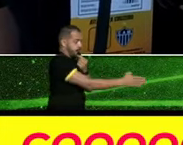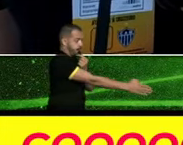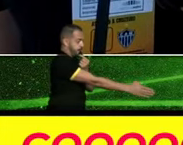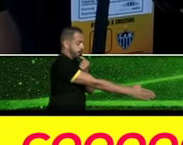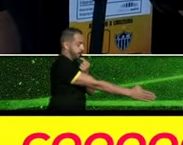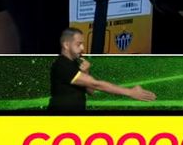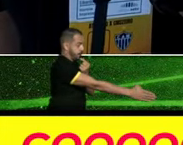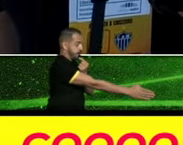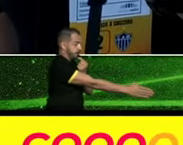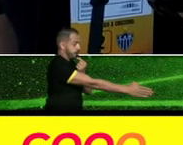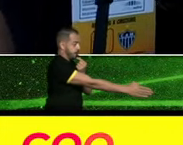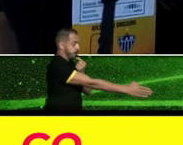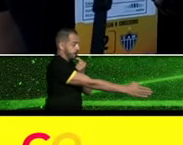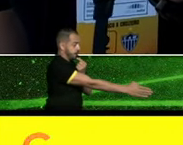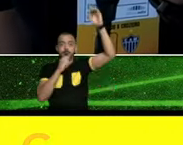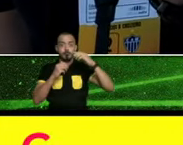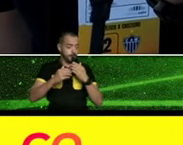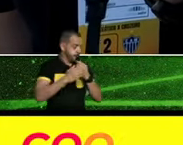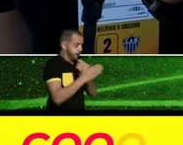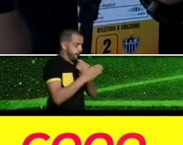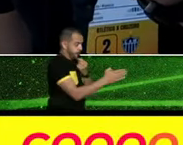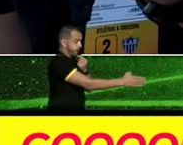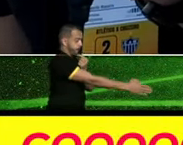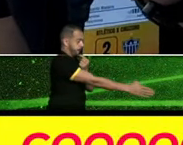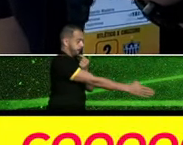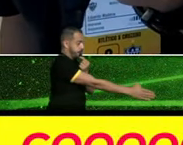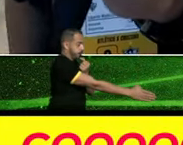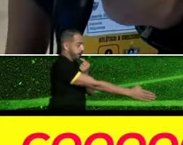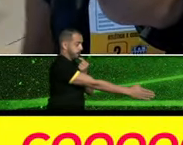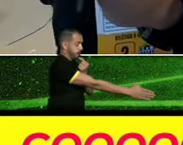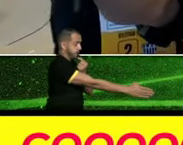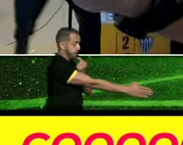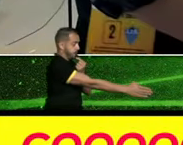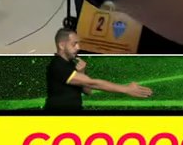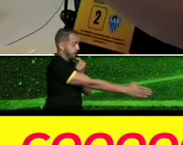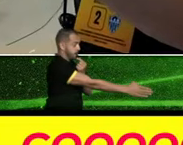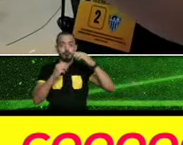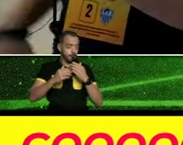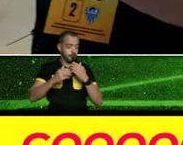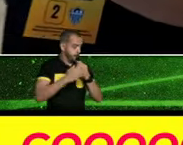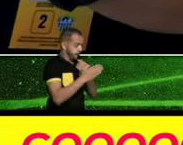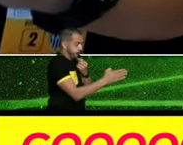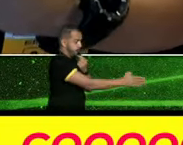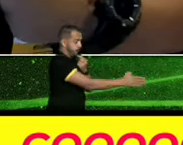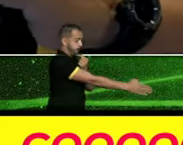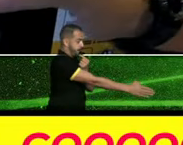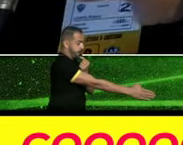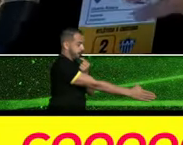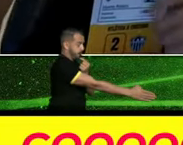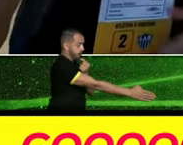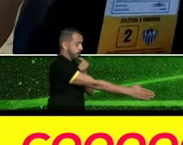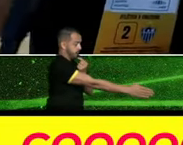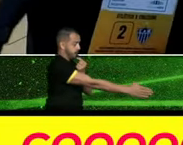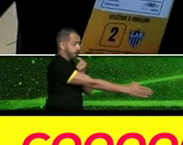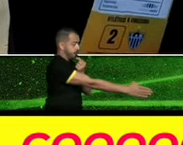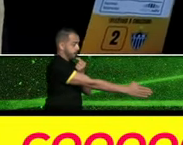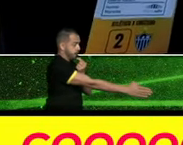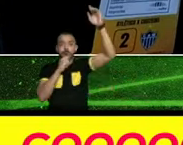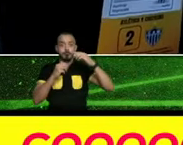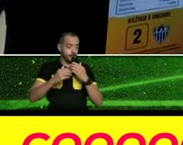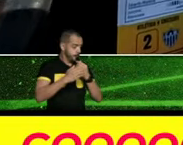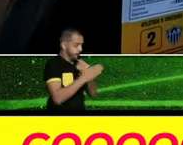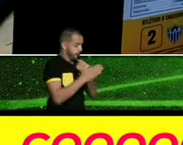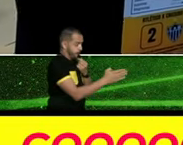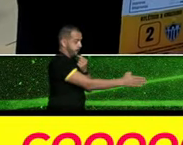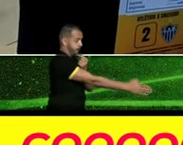driblou o goleiro ent trou com bola e tudo quase isso lá dentro H que esmaga a rede do goleiro